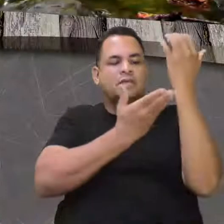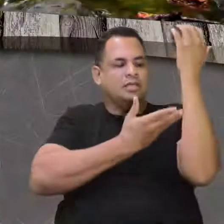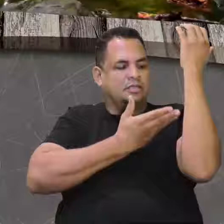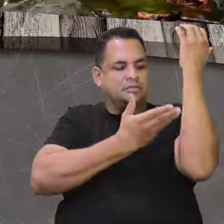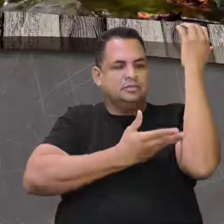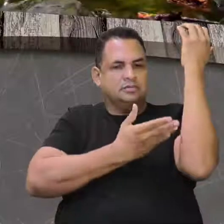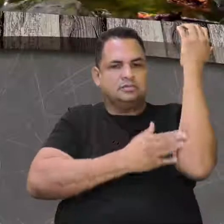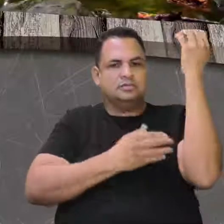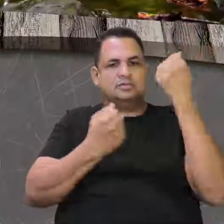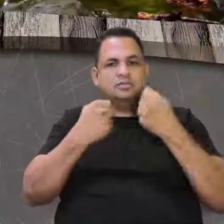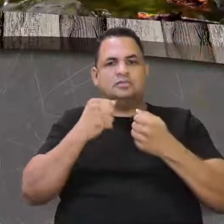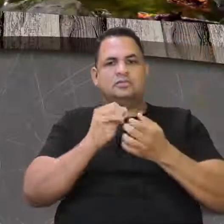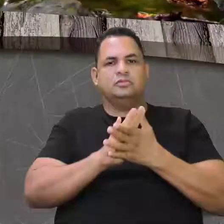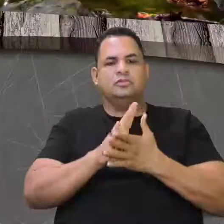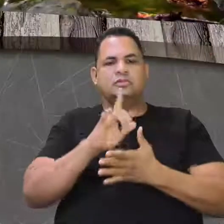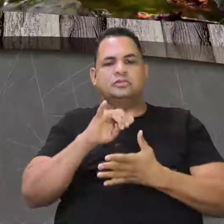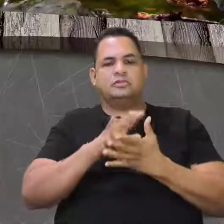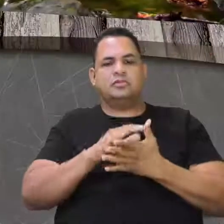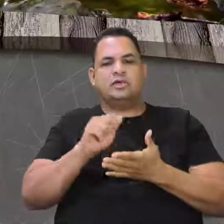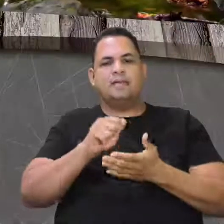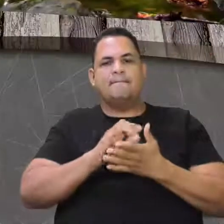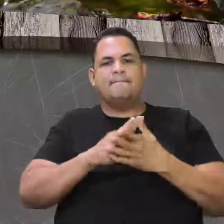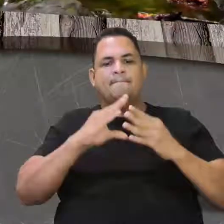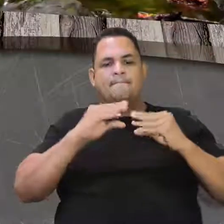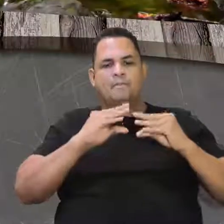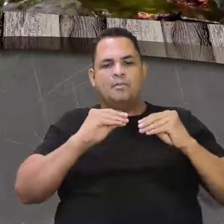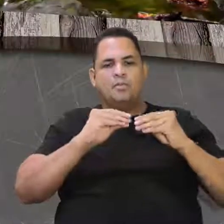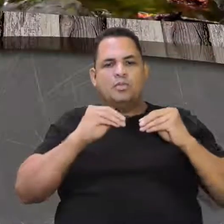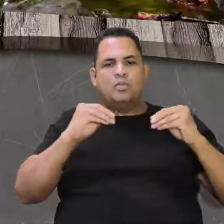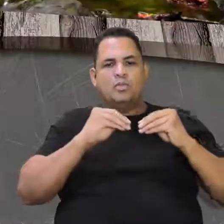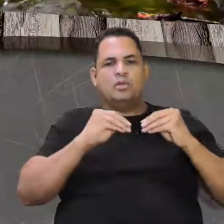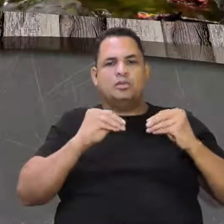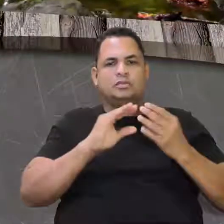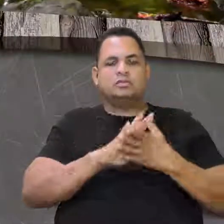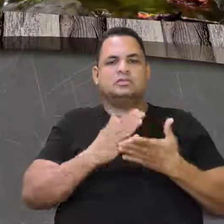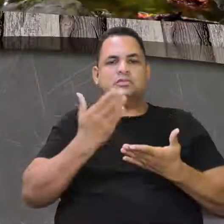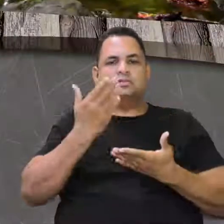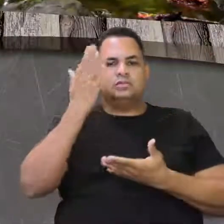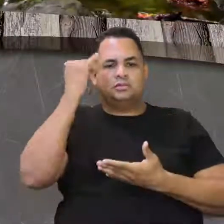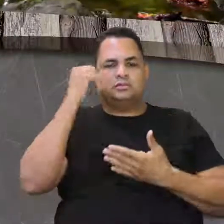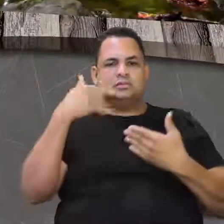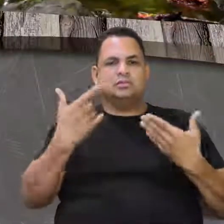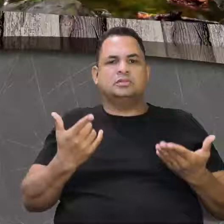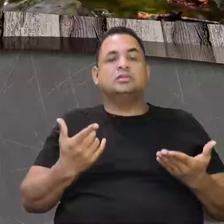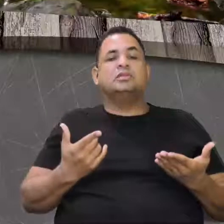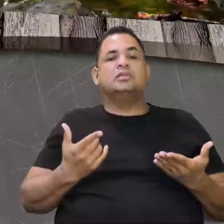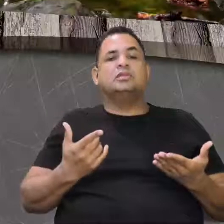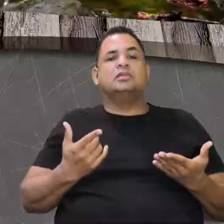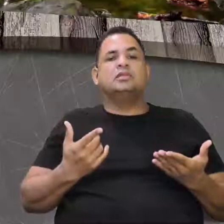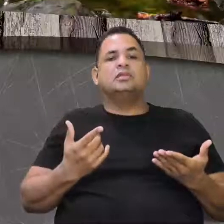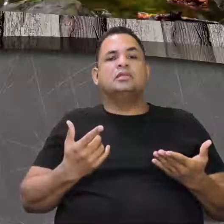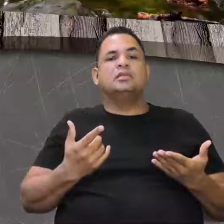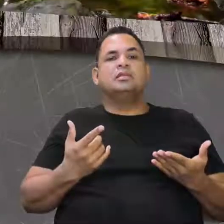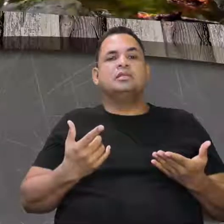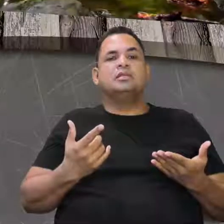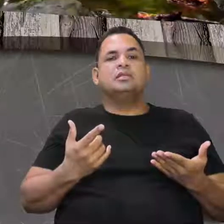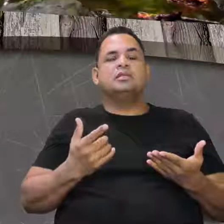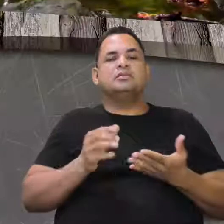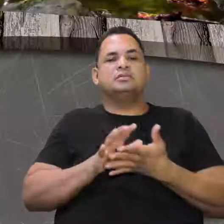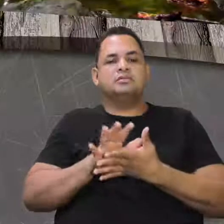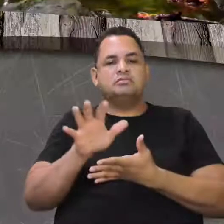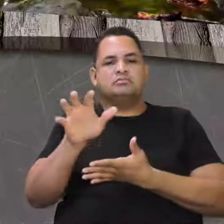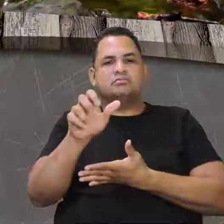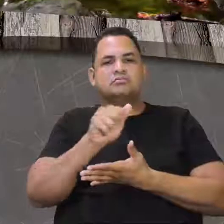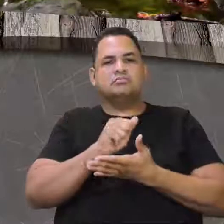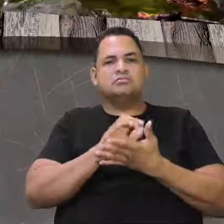gente pode fazer o lácteos, fazer o borracha, beleza? A gente sabe de tudo isso. Eles